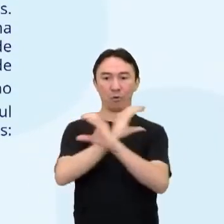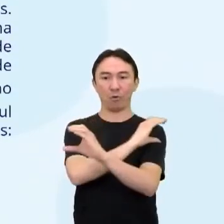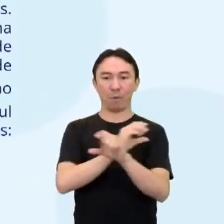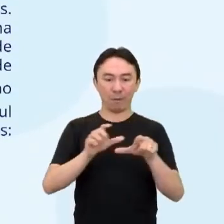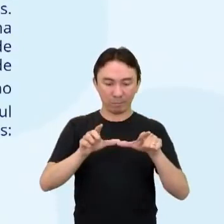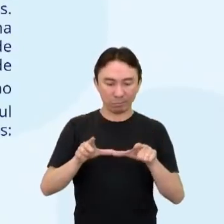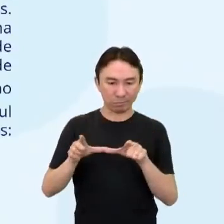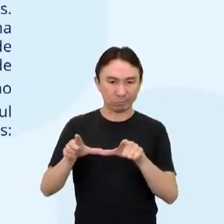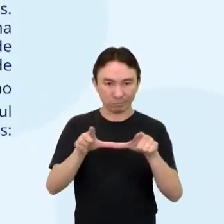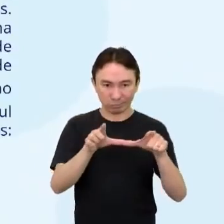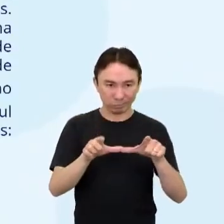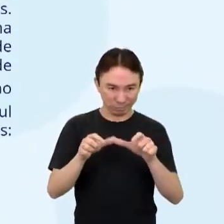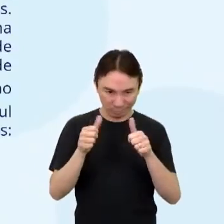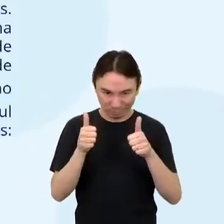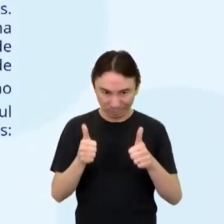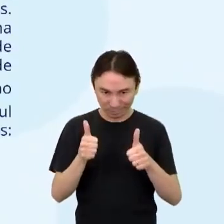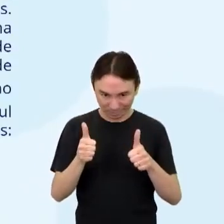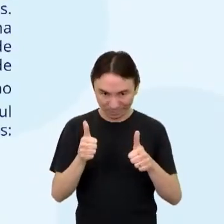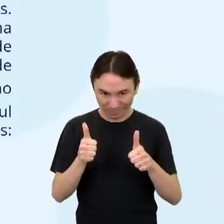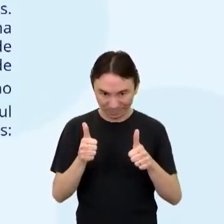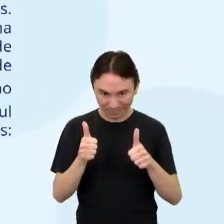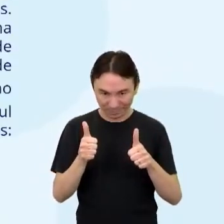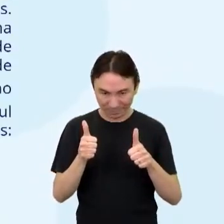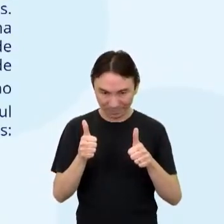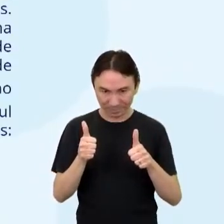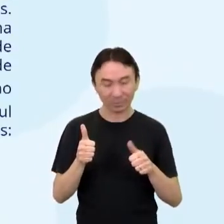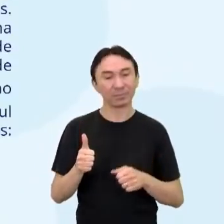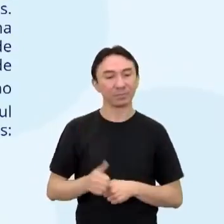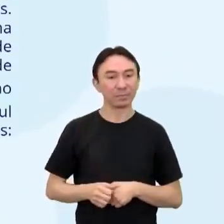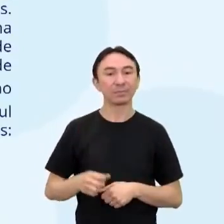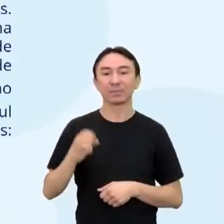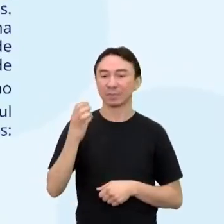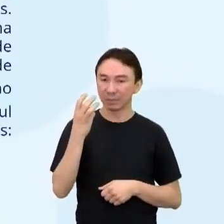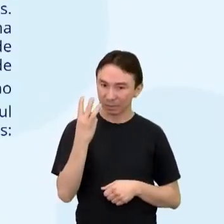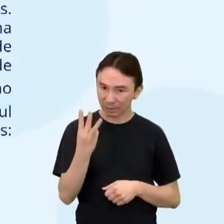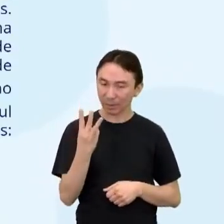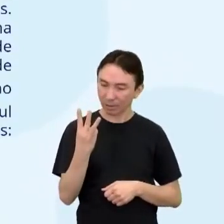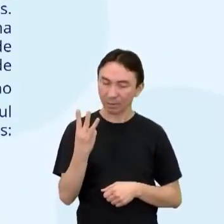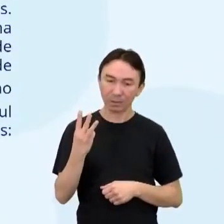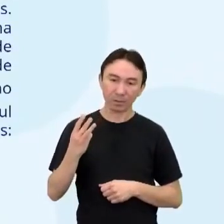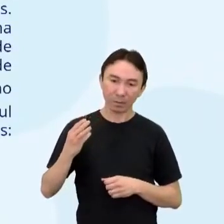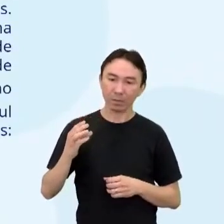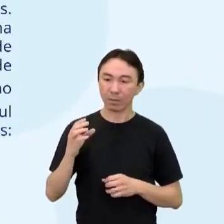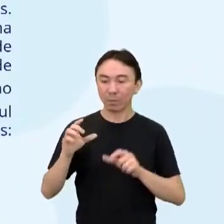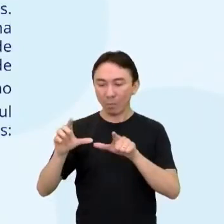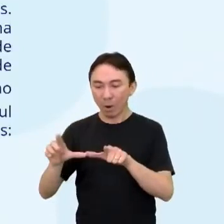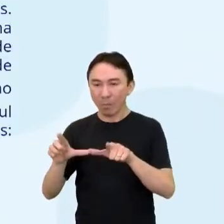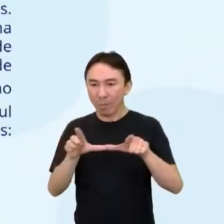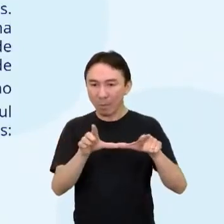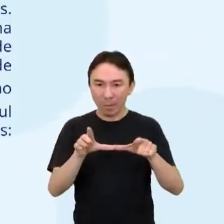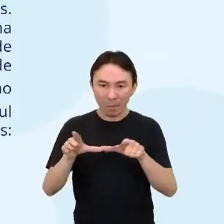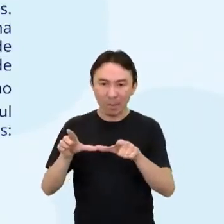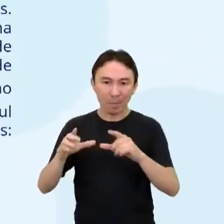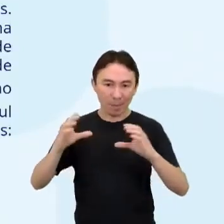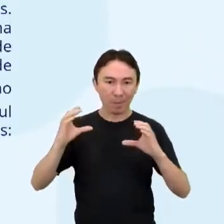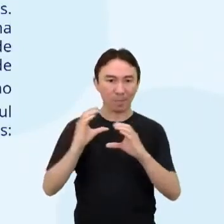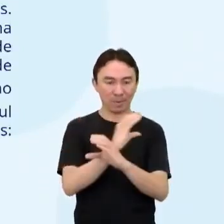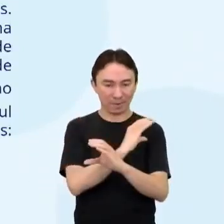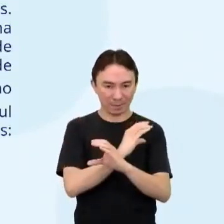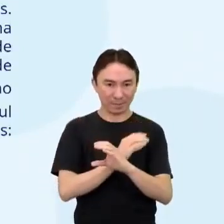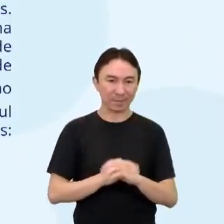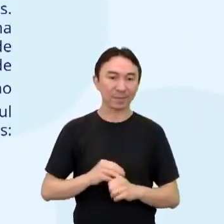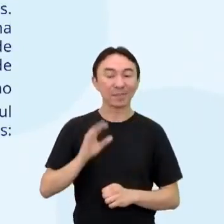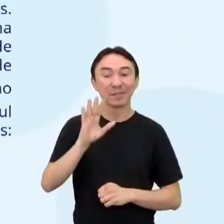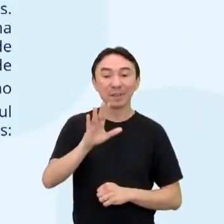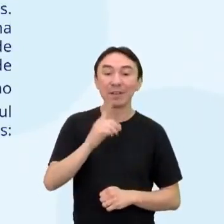cor de novo. Okay? Beleza, então aqui ó, temos três quadrados completos, tudo bem? Então o que acontece? A área total